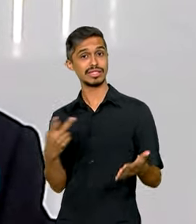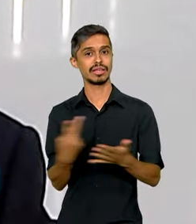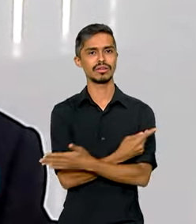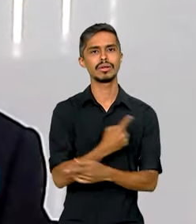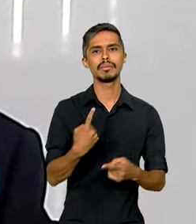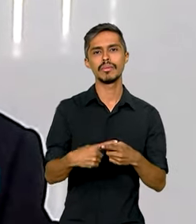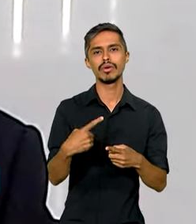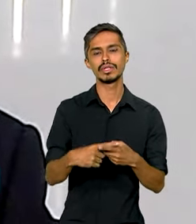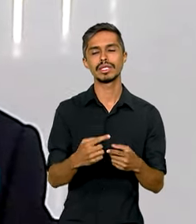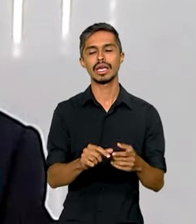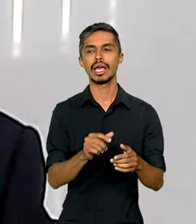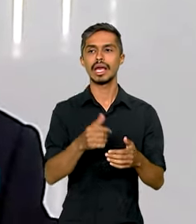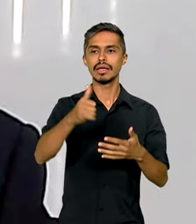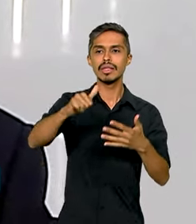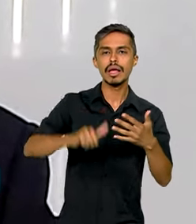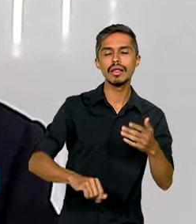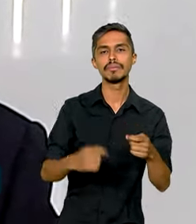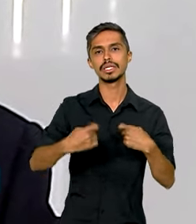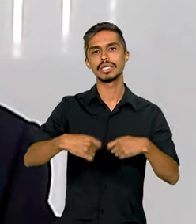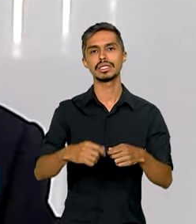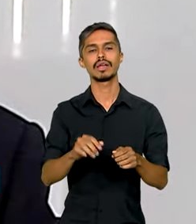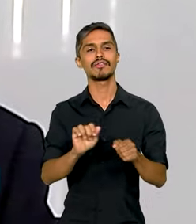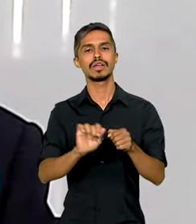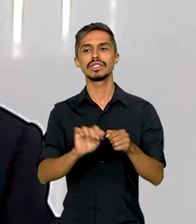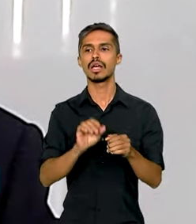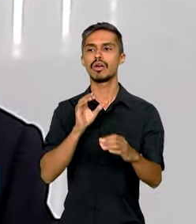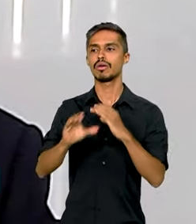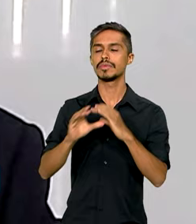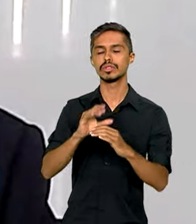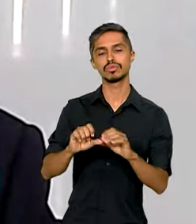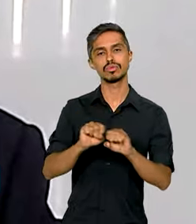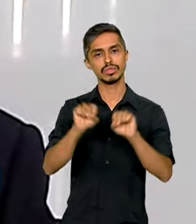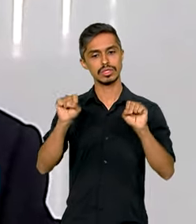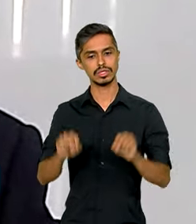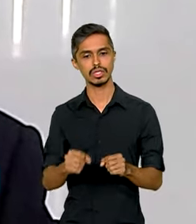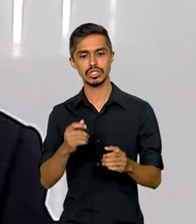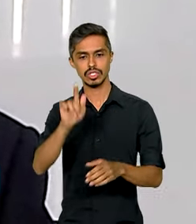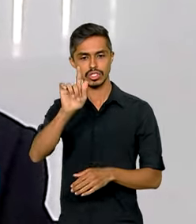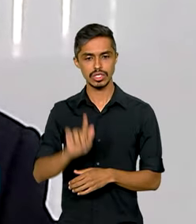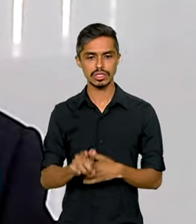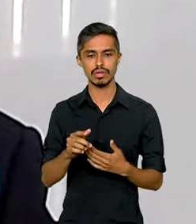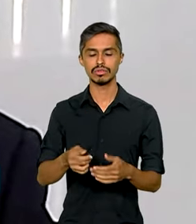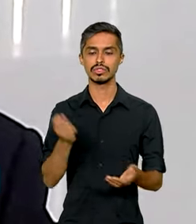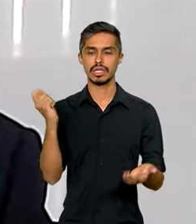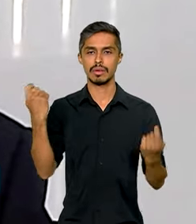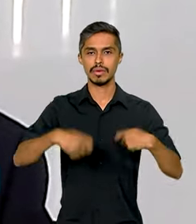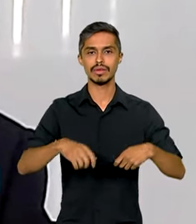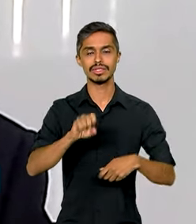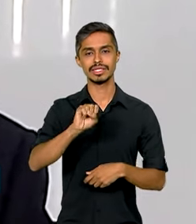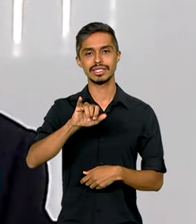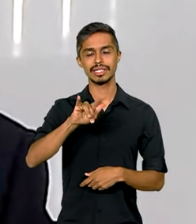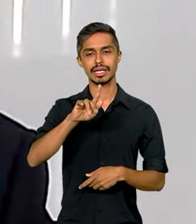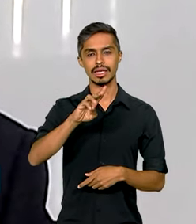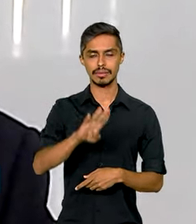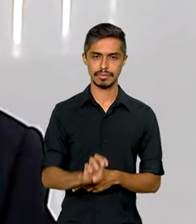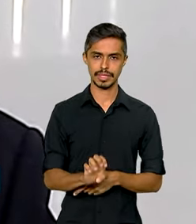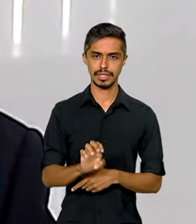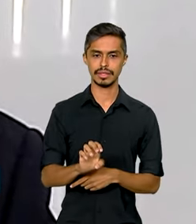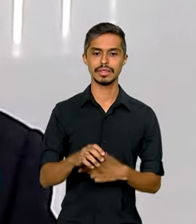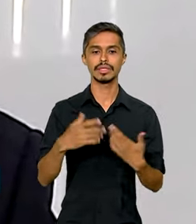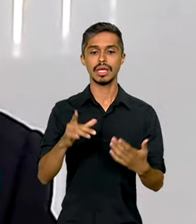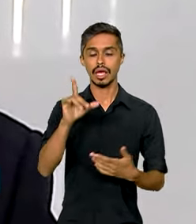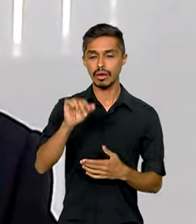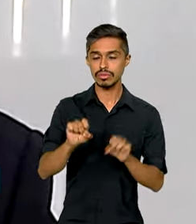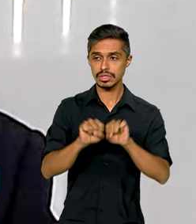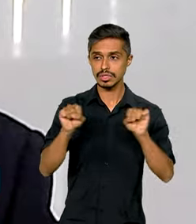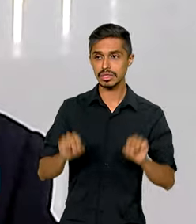passar ali na frente para poder fazer a comunicação com o sistema de gestão de apostas o sigap como ele vai ser conhecido que é